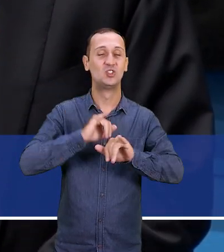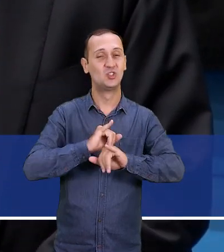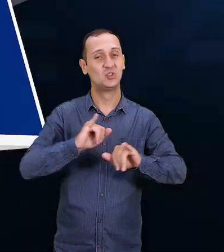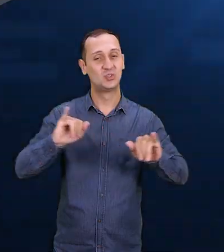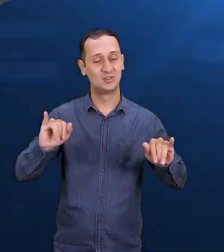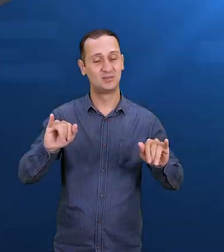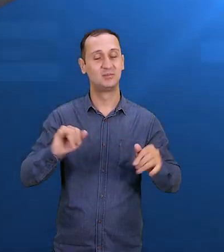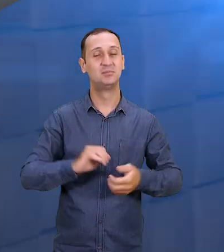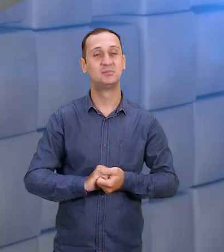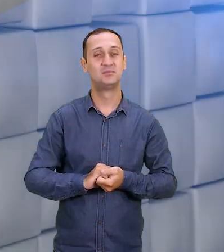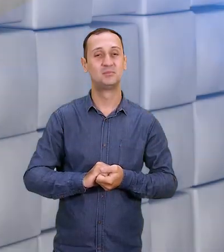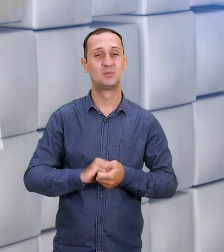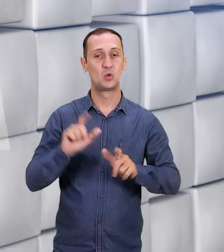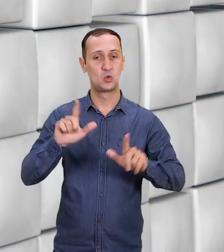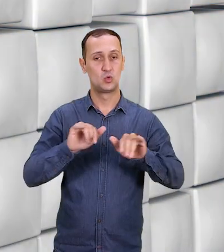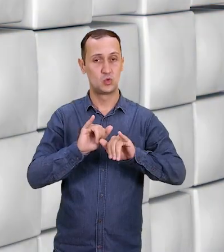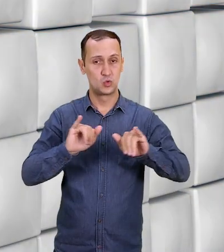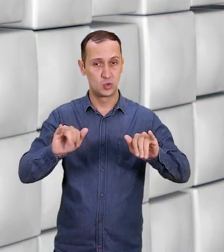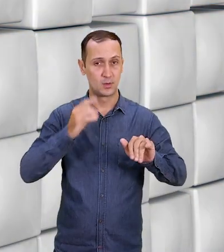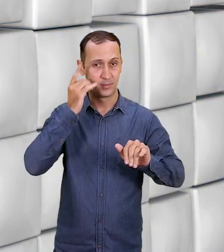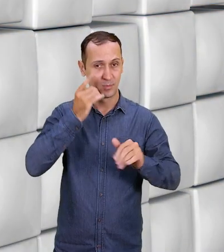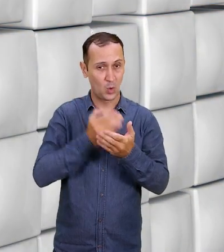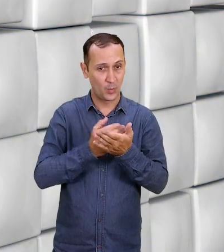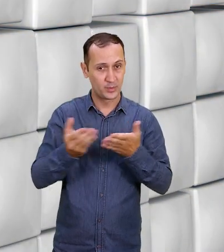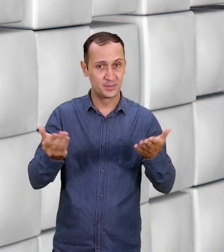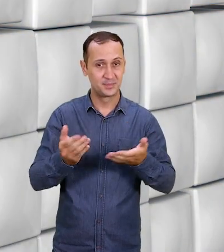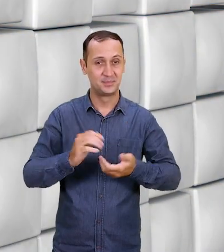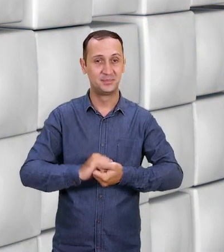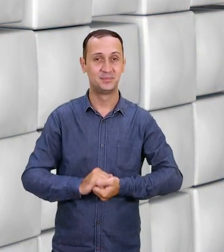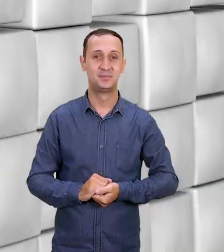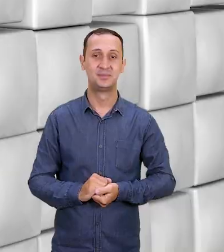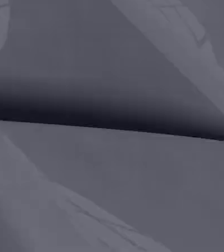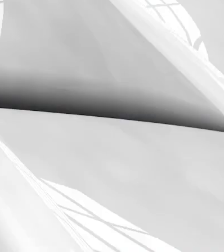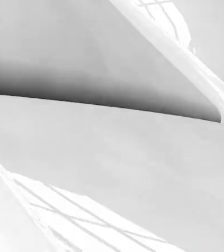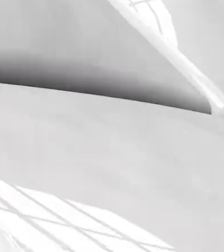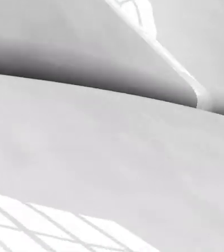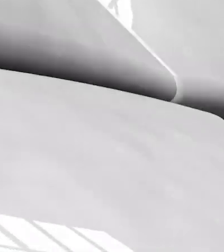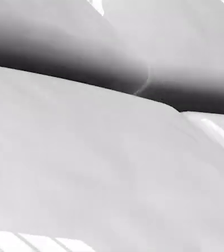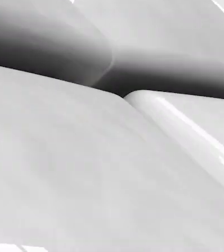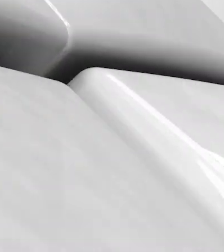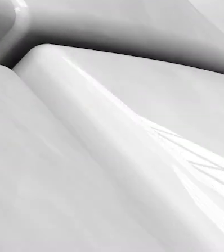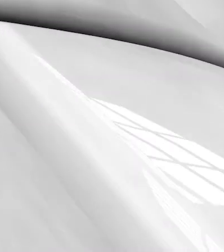de jornalismo. O Jornal Parlamentar começa agora.